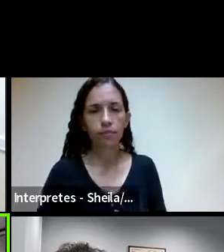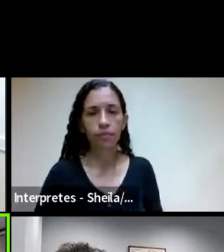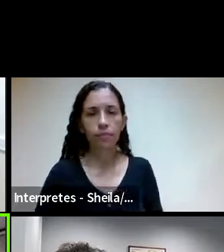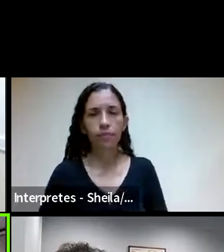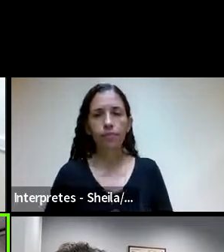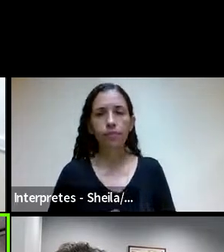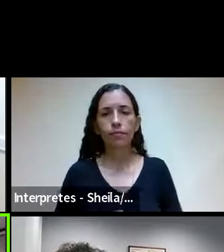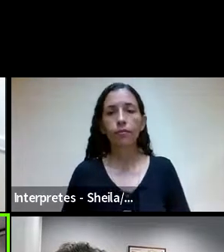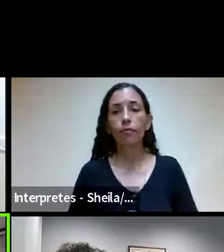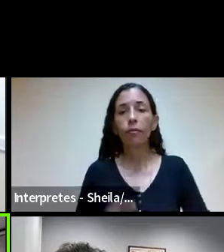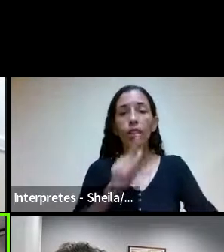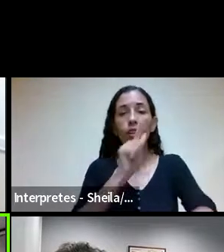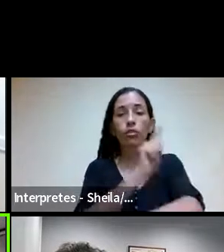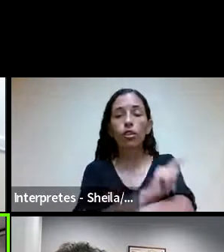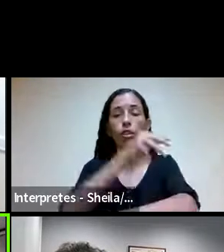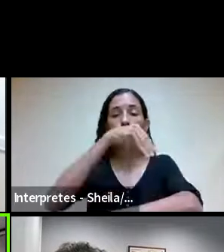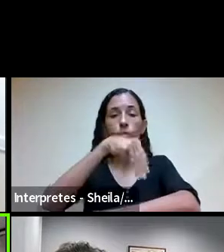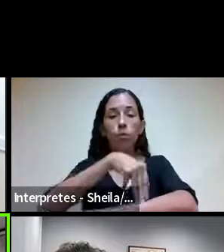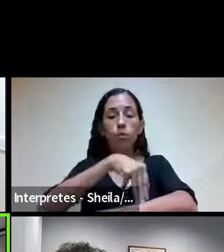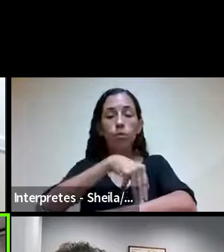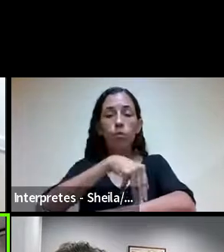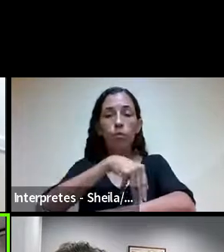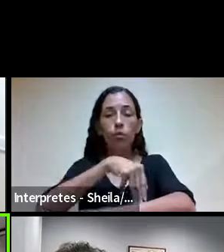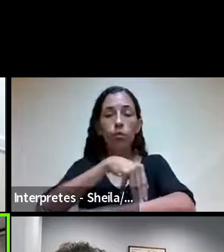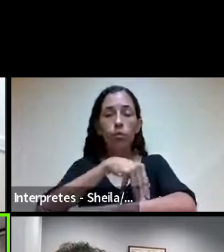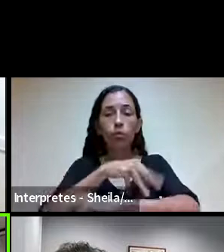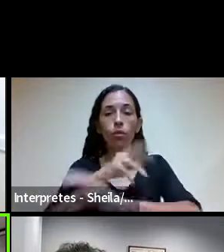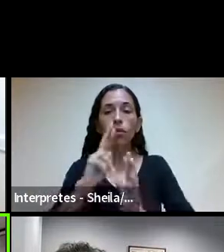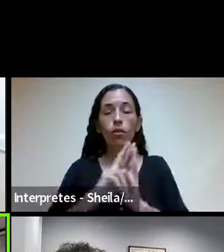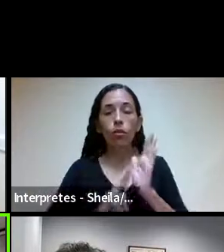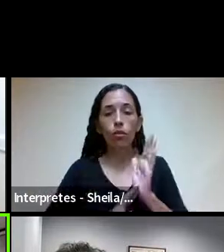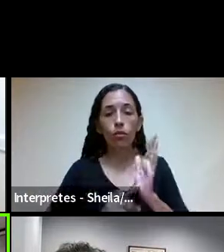a quem concedo a palavra. Não há nenhuma anotação.